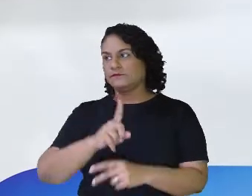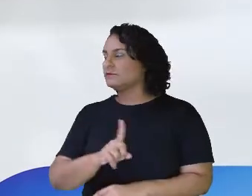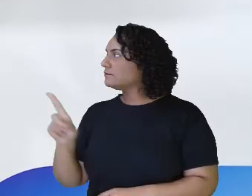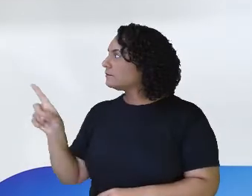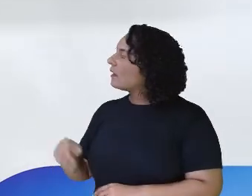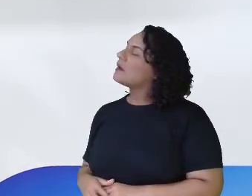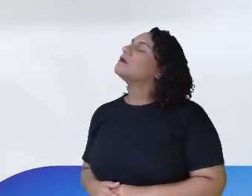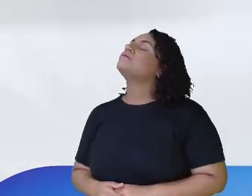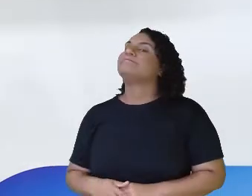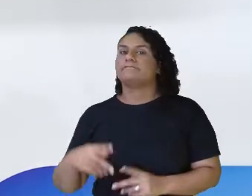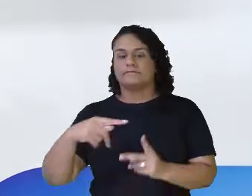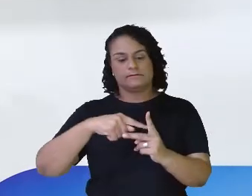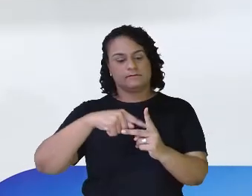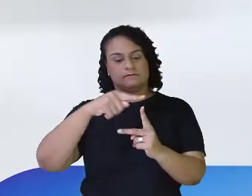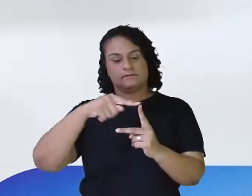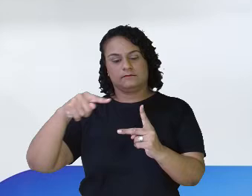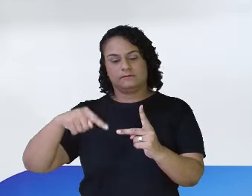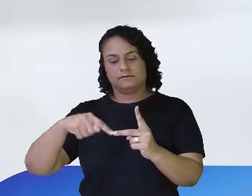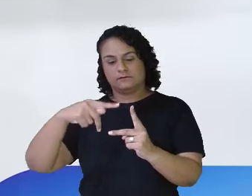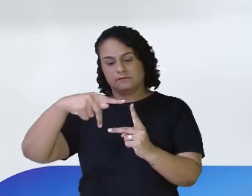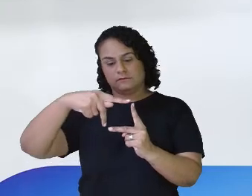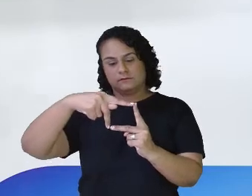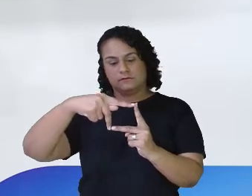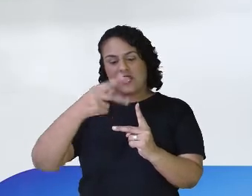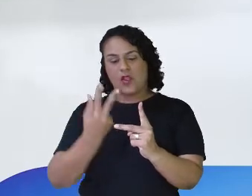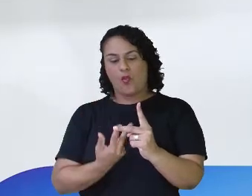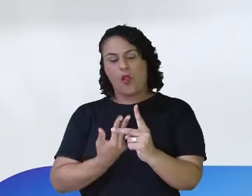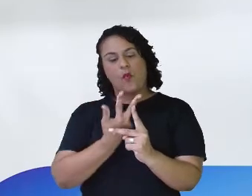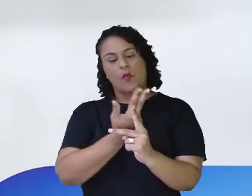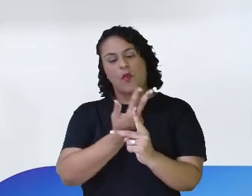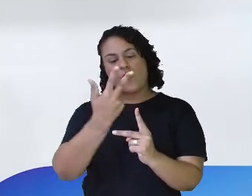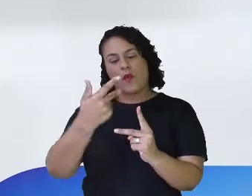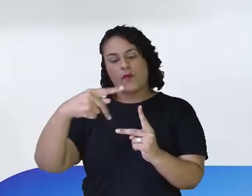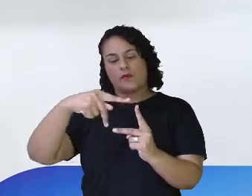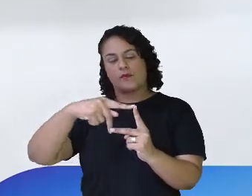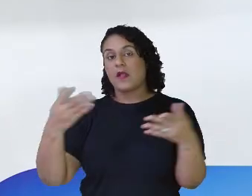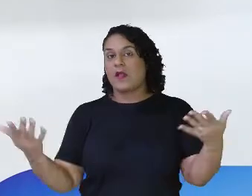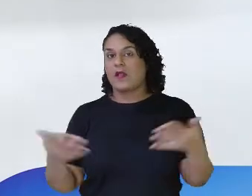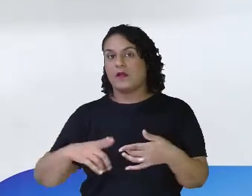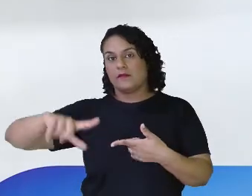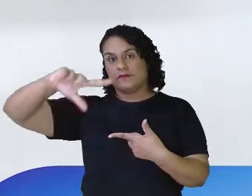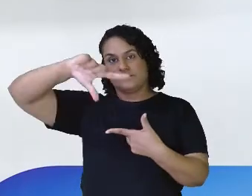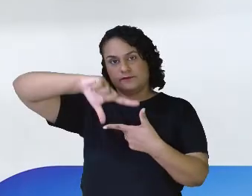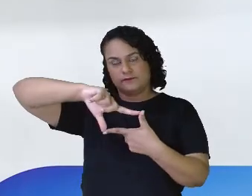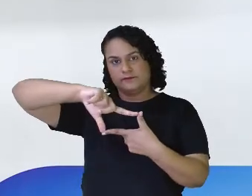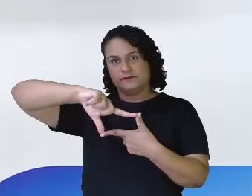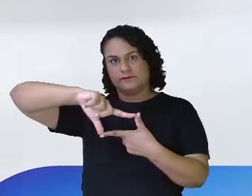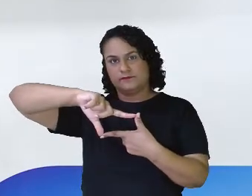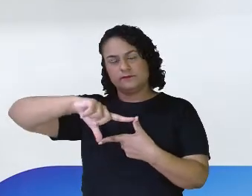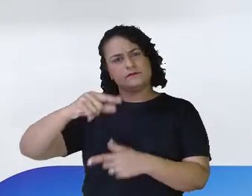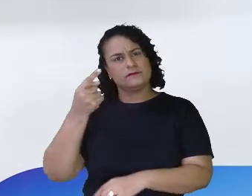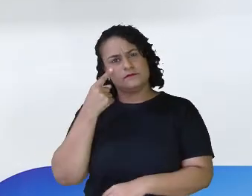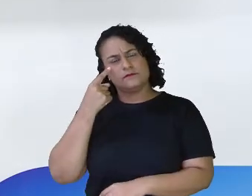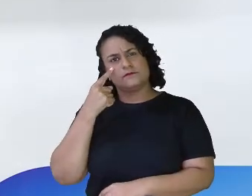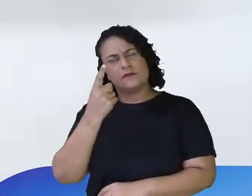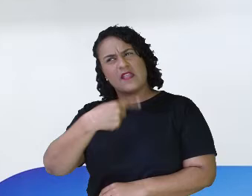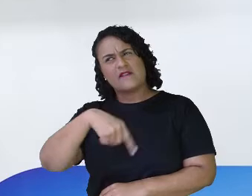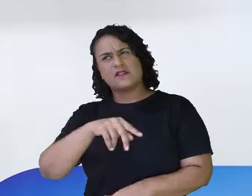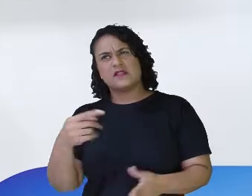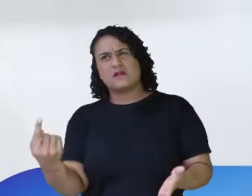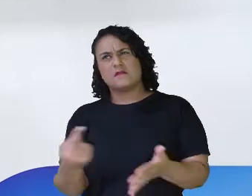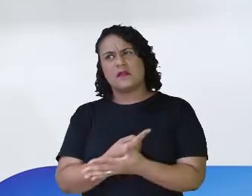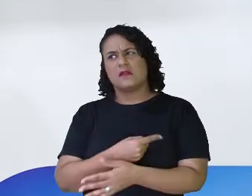plana com 4 lados iguais. Retângulo, quinto ano. Professora, mas tem uma